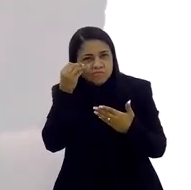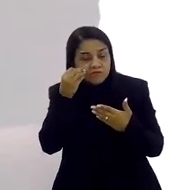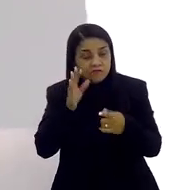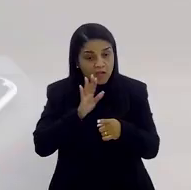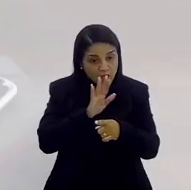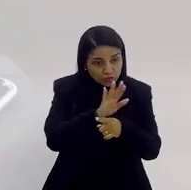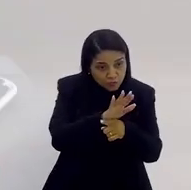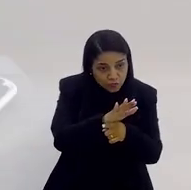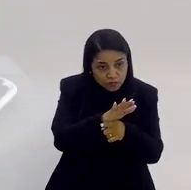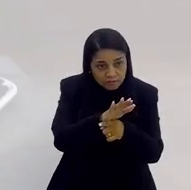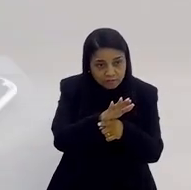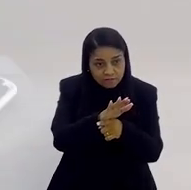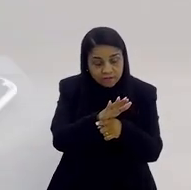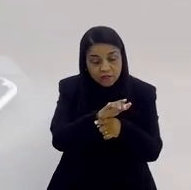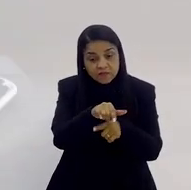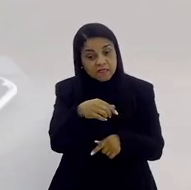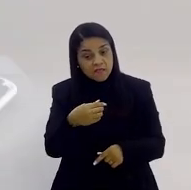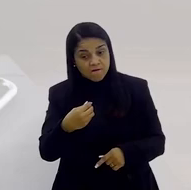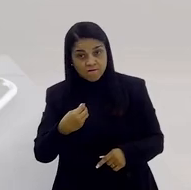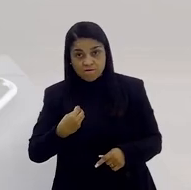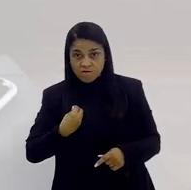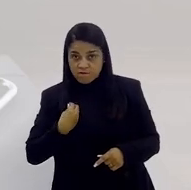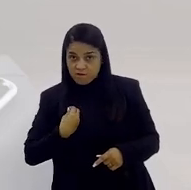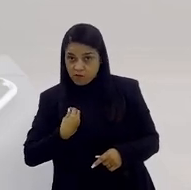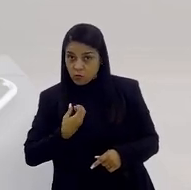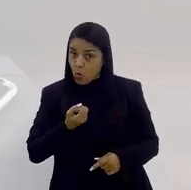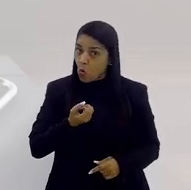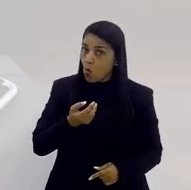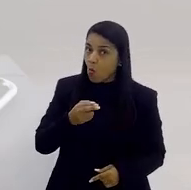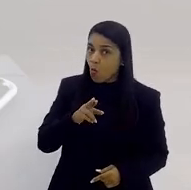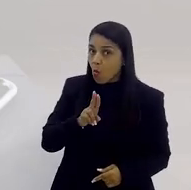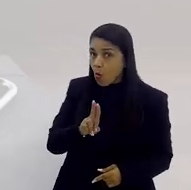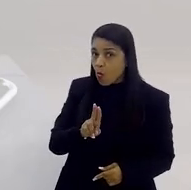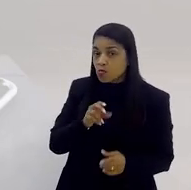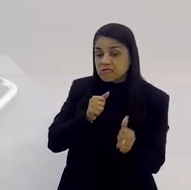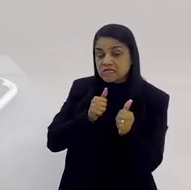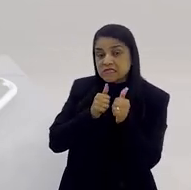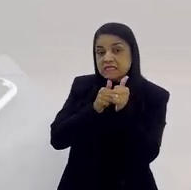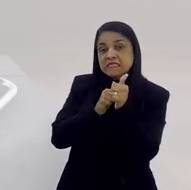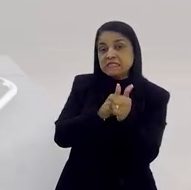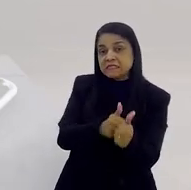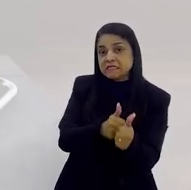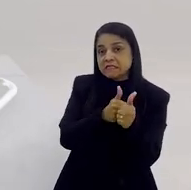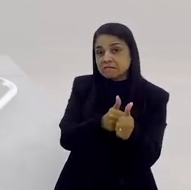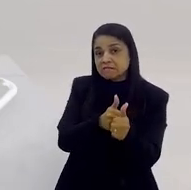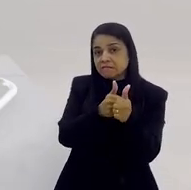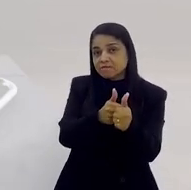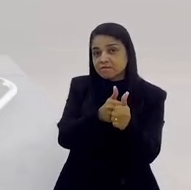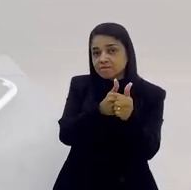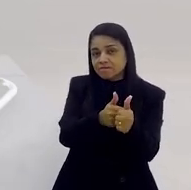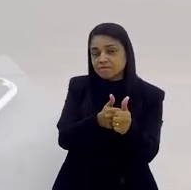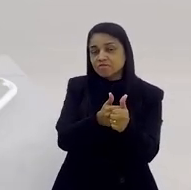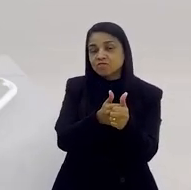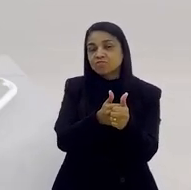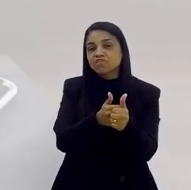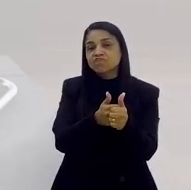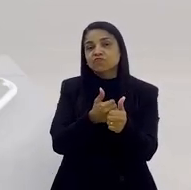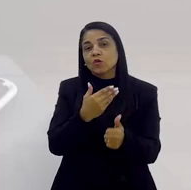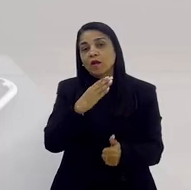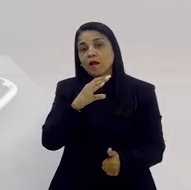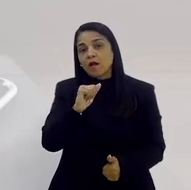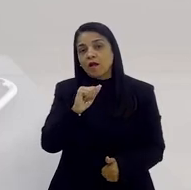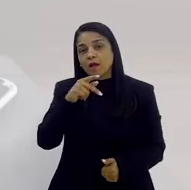ajuda uma pessoa você está vivendo ou você está seguindo tentando acompanhar o